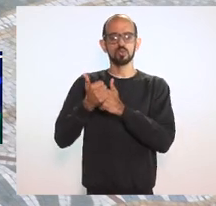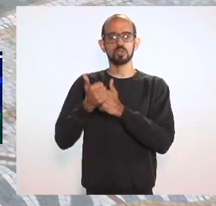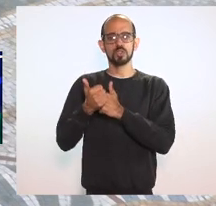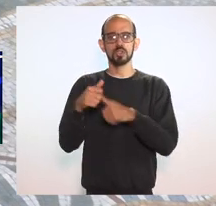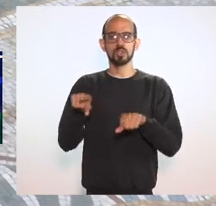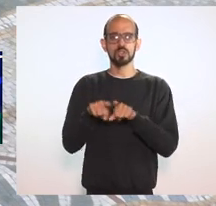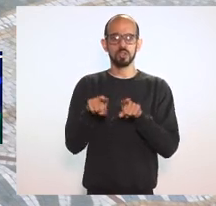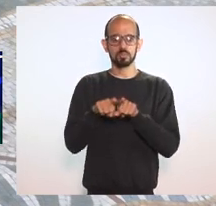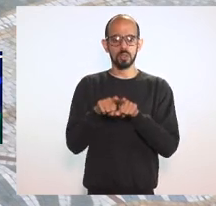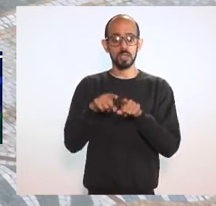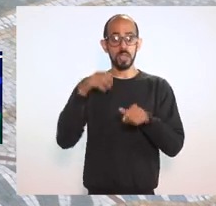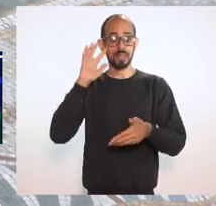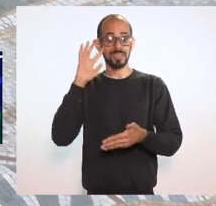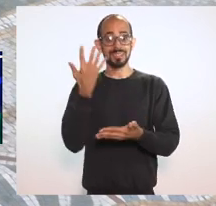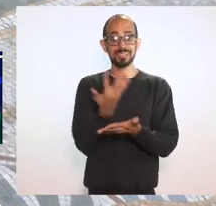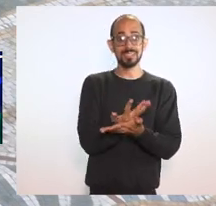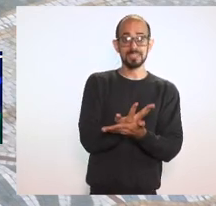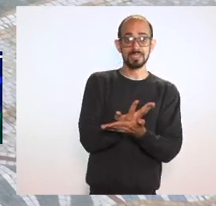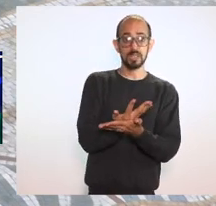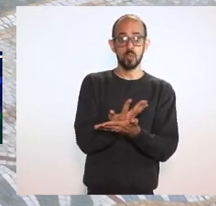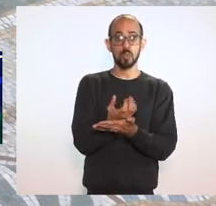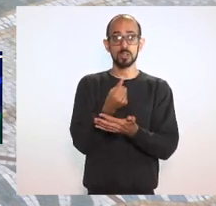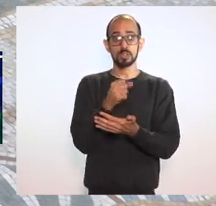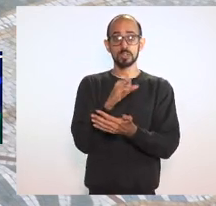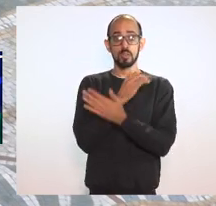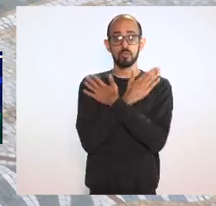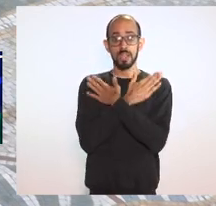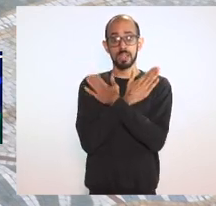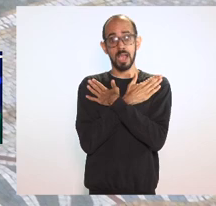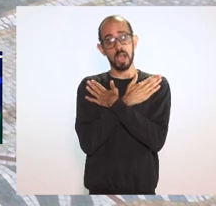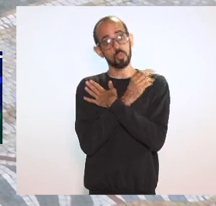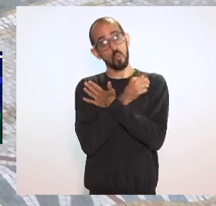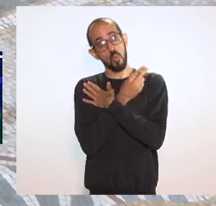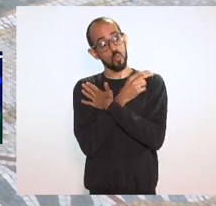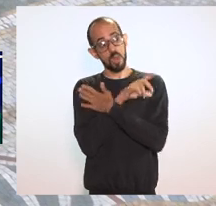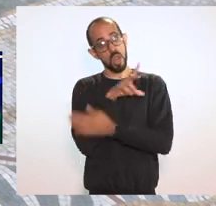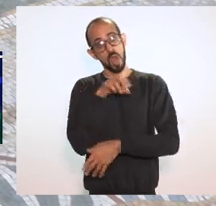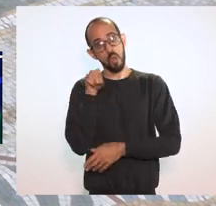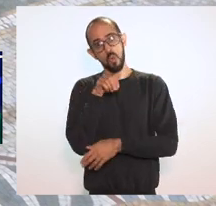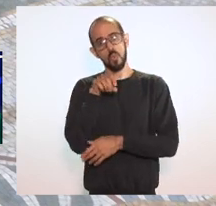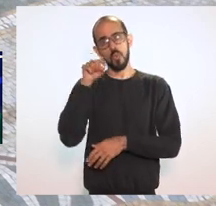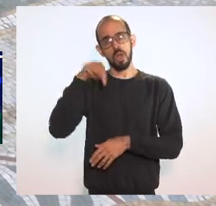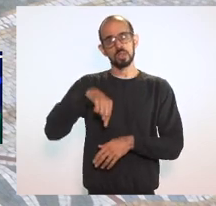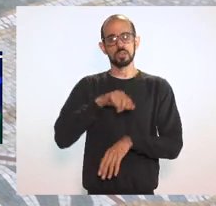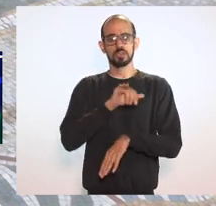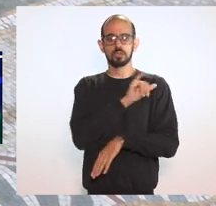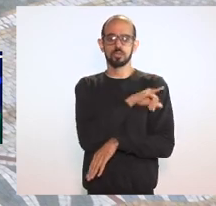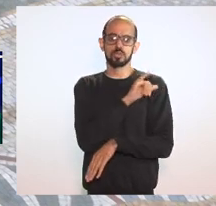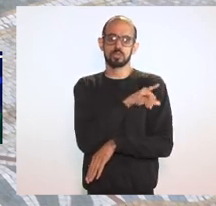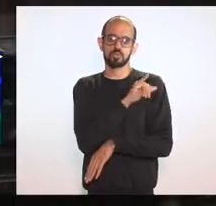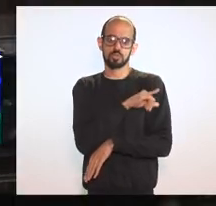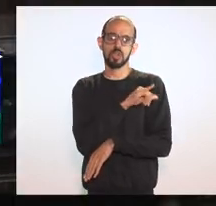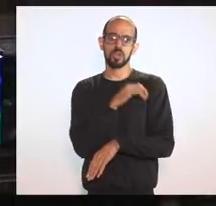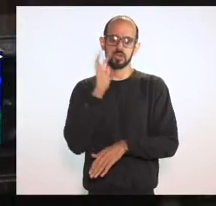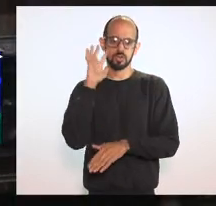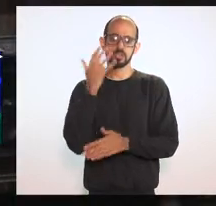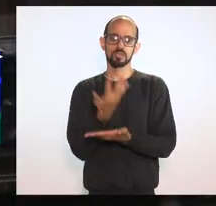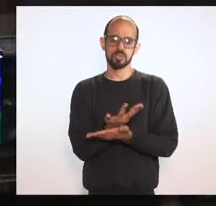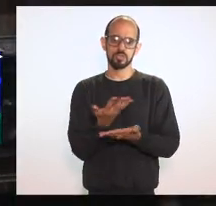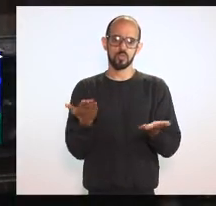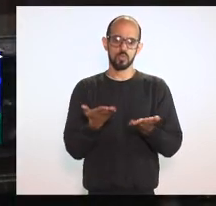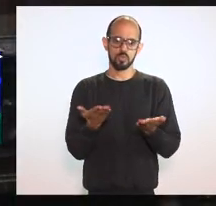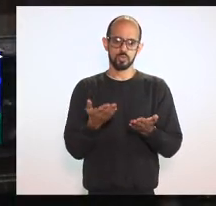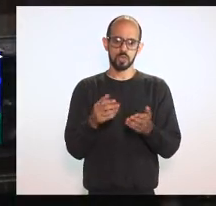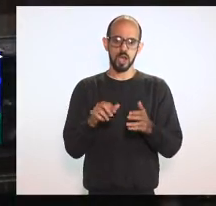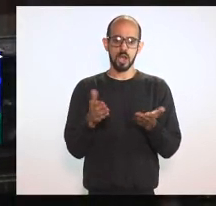e aí a decisão de feriado ou não se dará ao governador do Estado do Rio de Janeiro Obrigado Deputado Márcio Pacheco eu